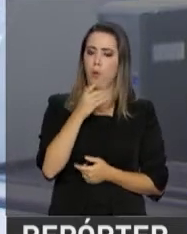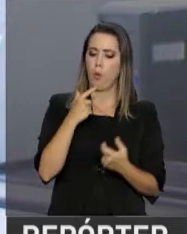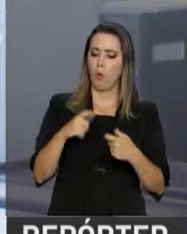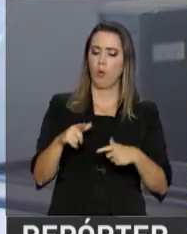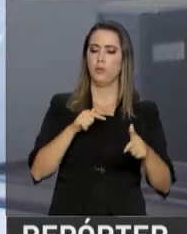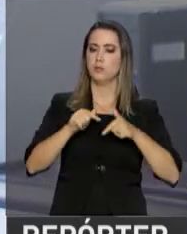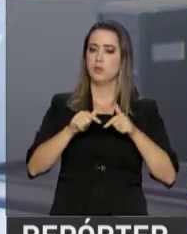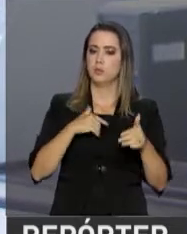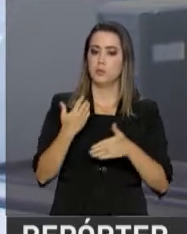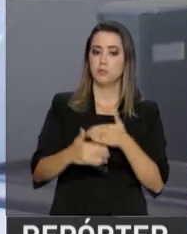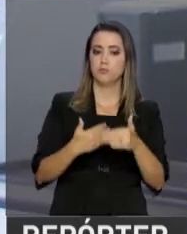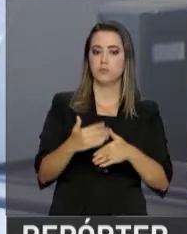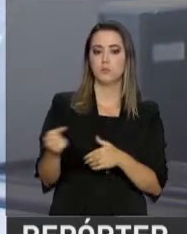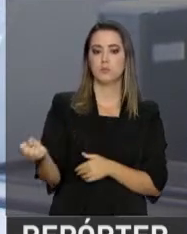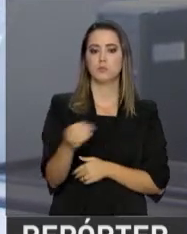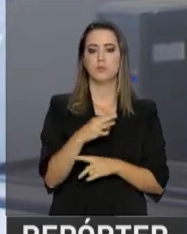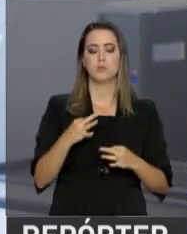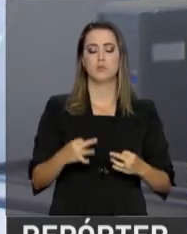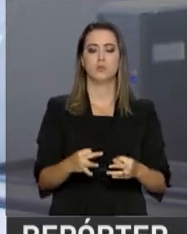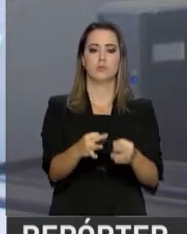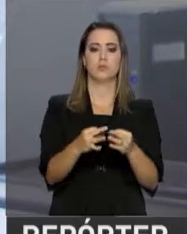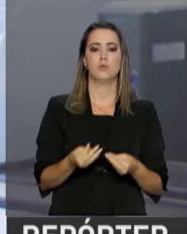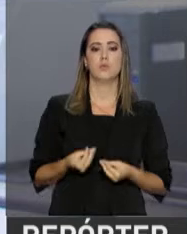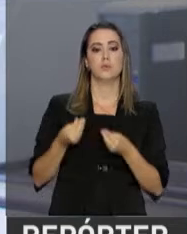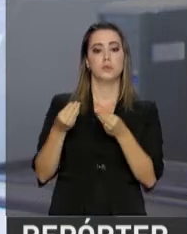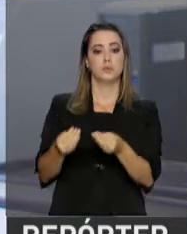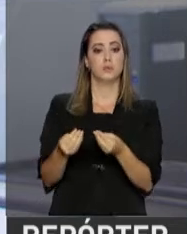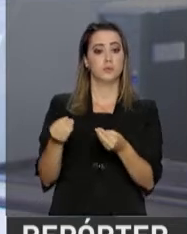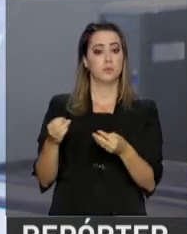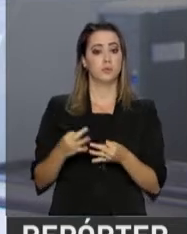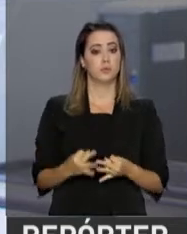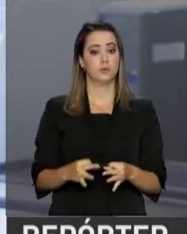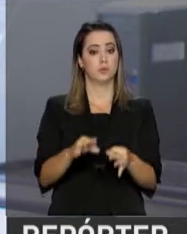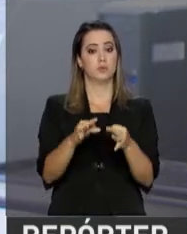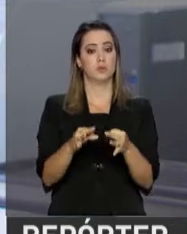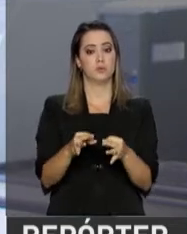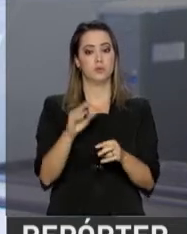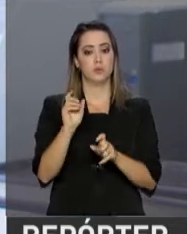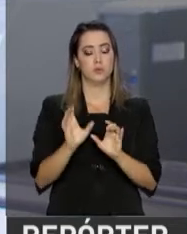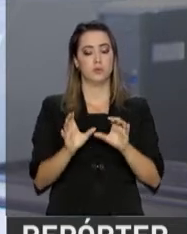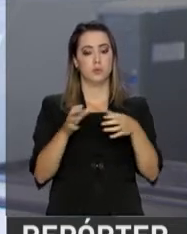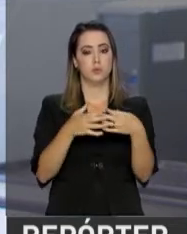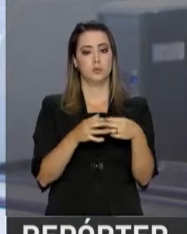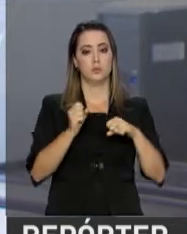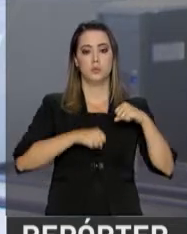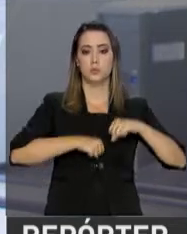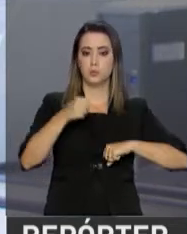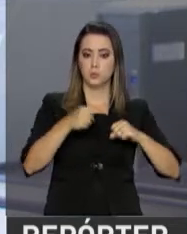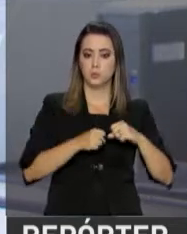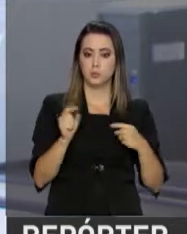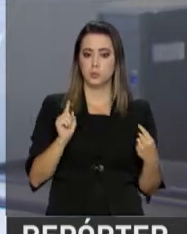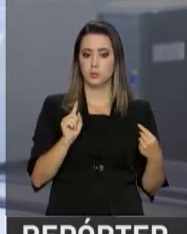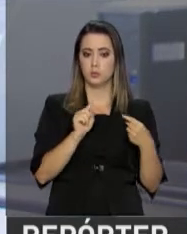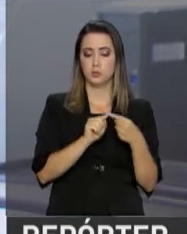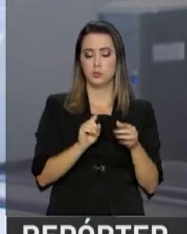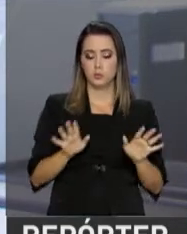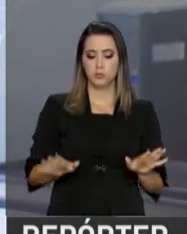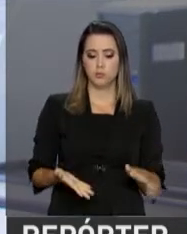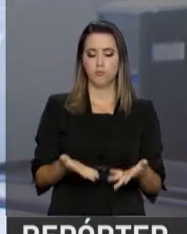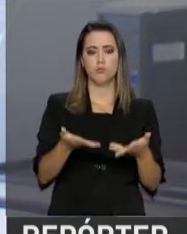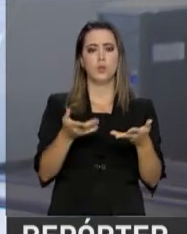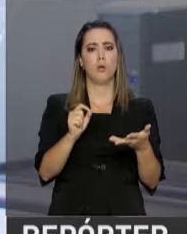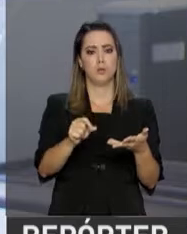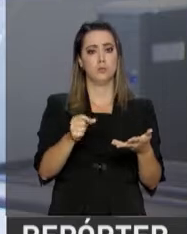desenvolver novas tecnologias e disponibilizar essas tecnologias para os segmentos produtivos no intuito de se produzir